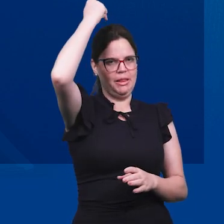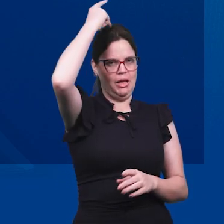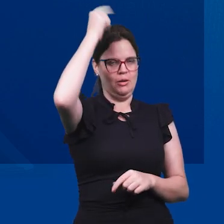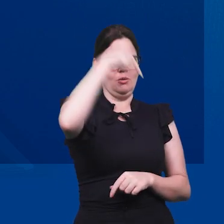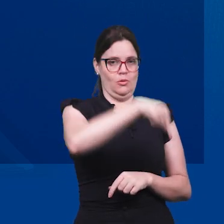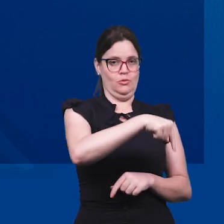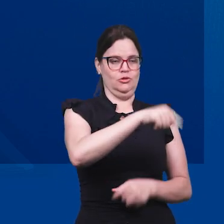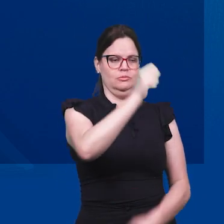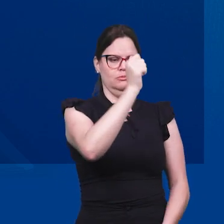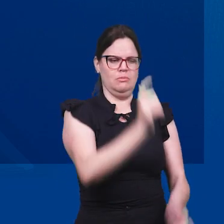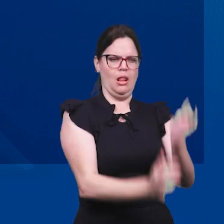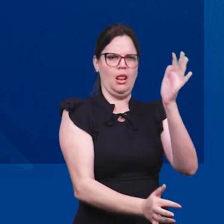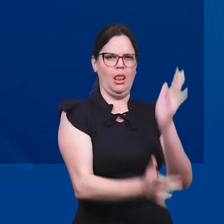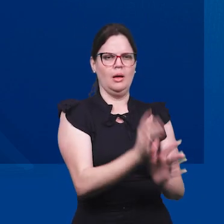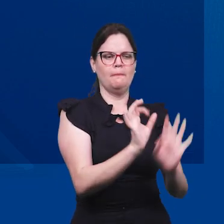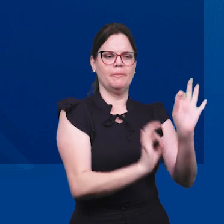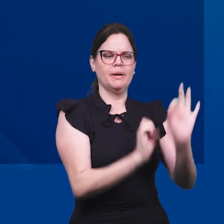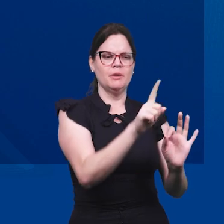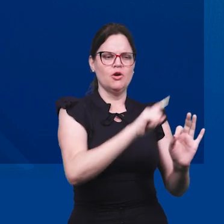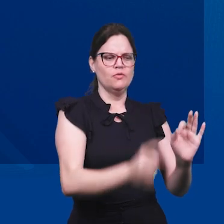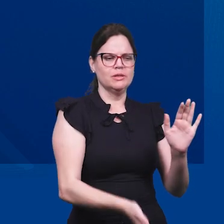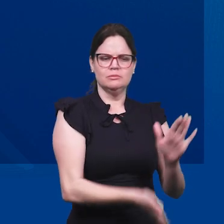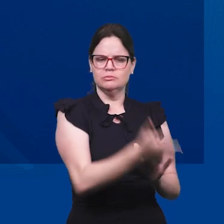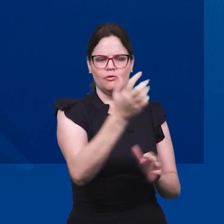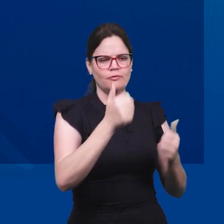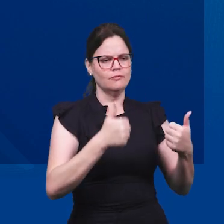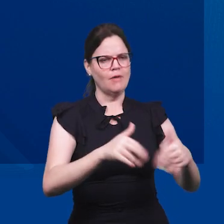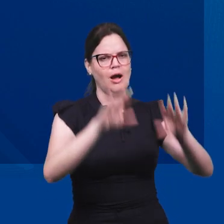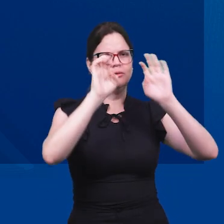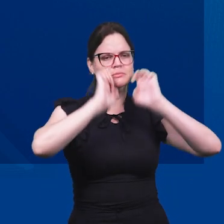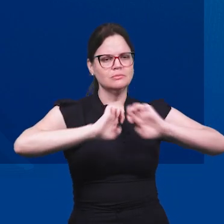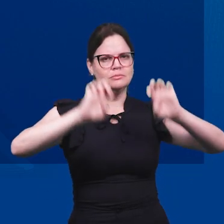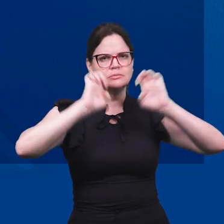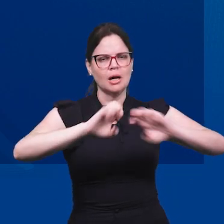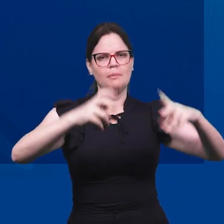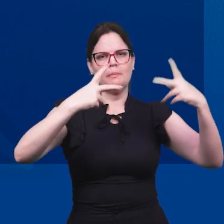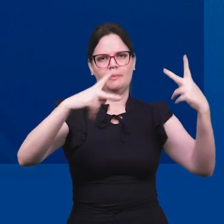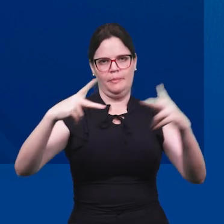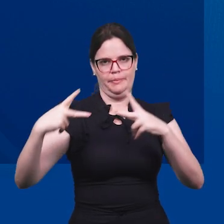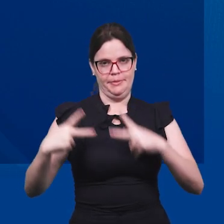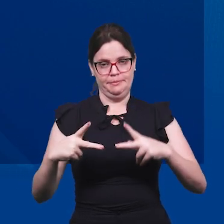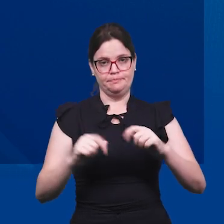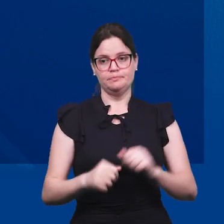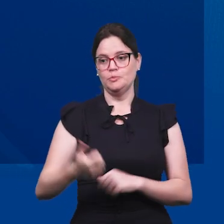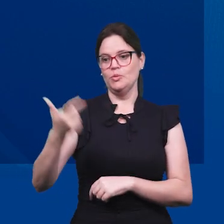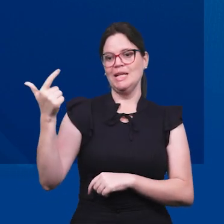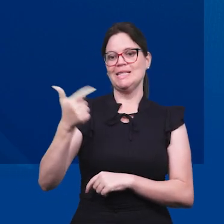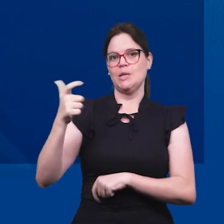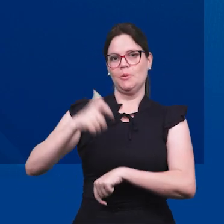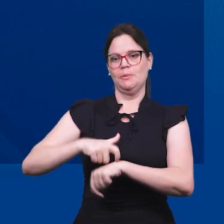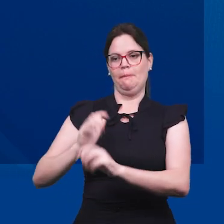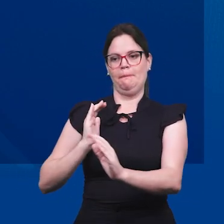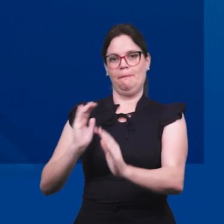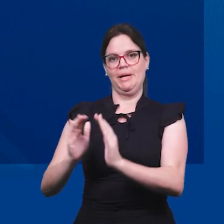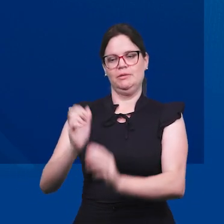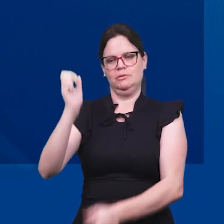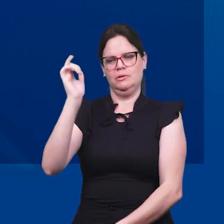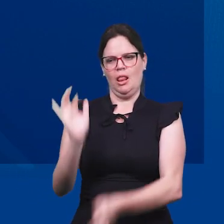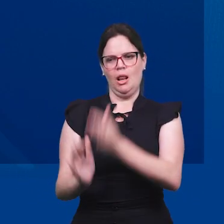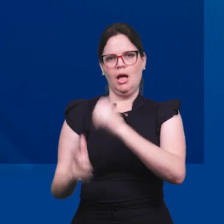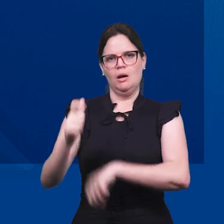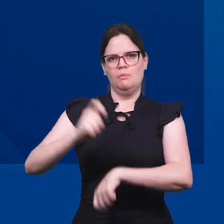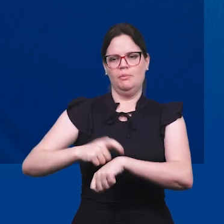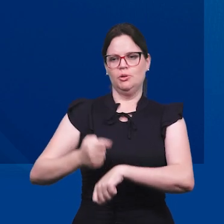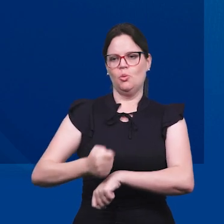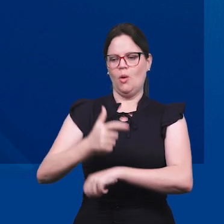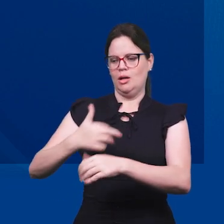igreja, lá no Pentecoste, a fim de preparar a igreja para sair pelo mundo espalhando o Evangelho. Já no segundo momento